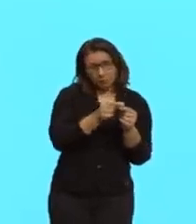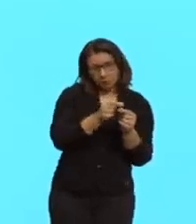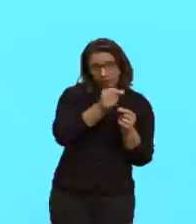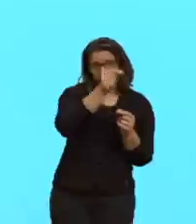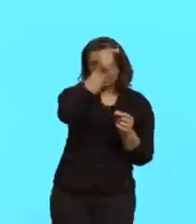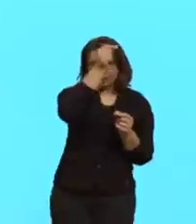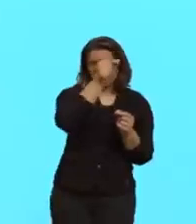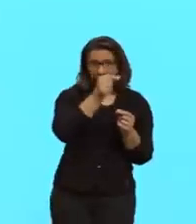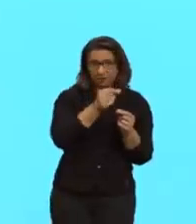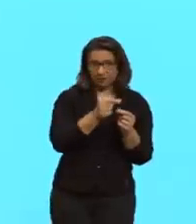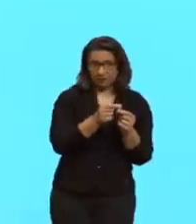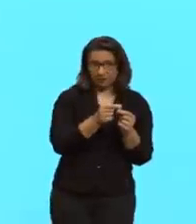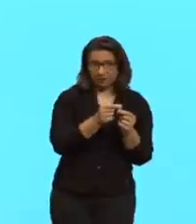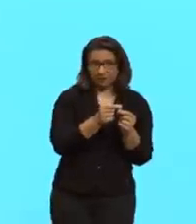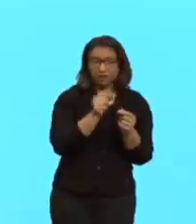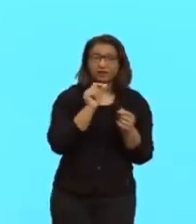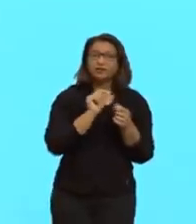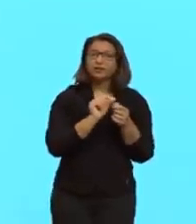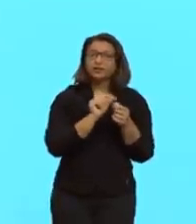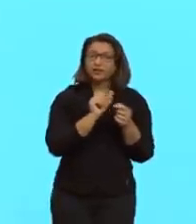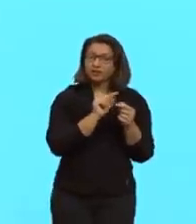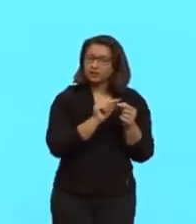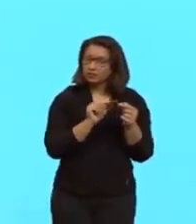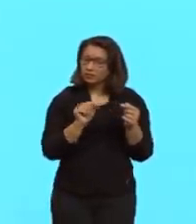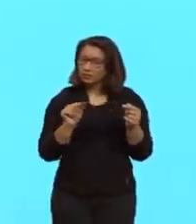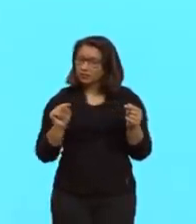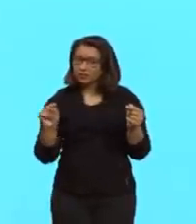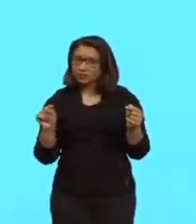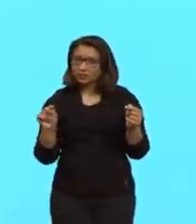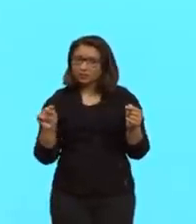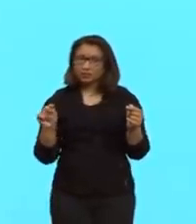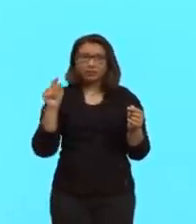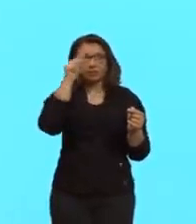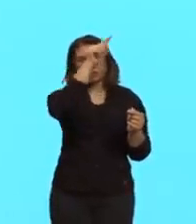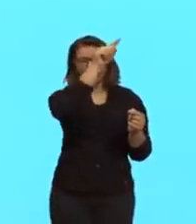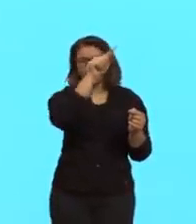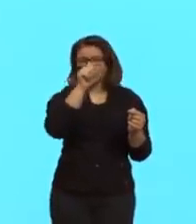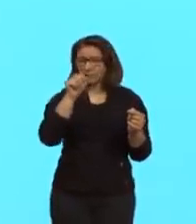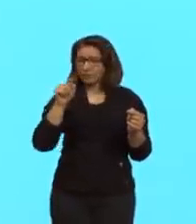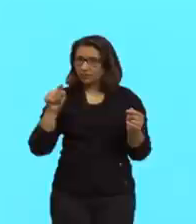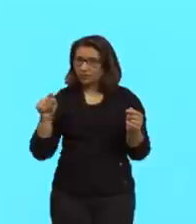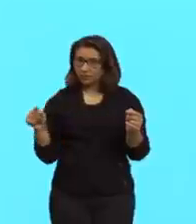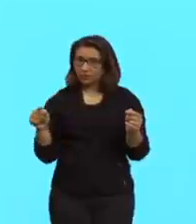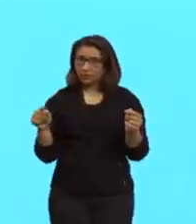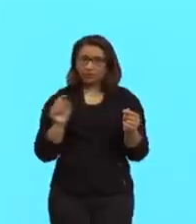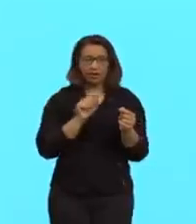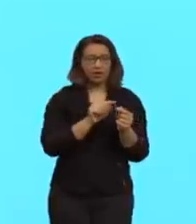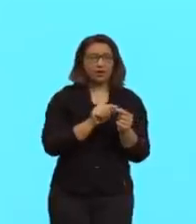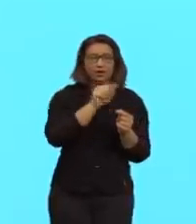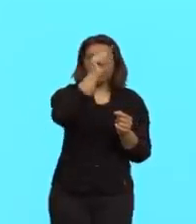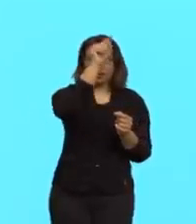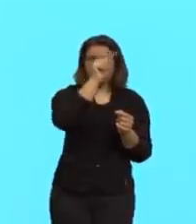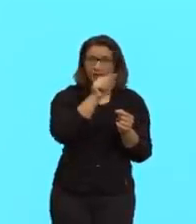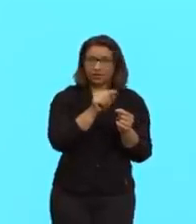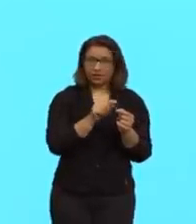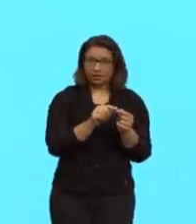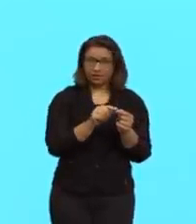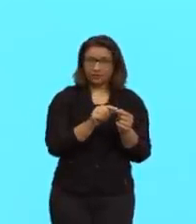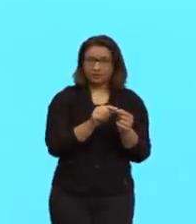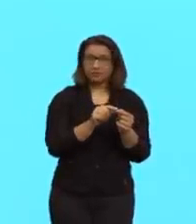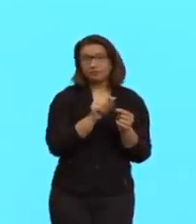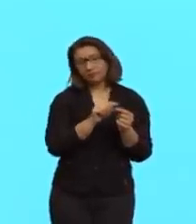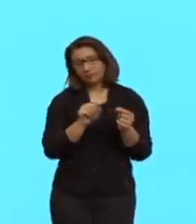triângulo só foi formado, né, quando se uniu o tamanho da torre com essa sombra que foi